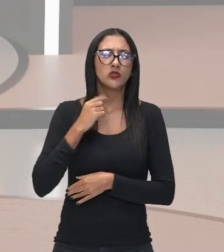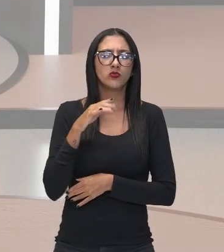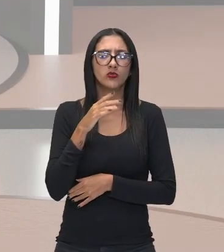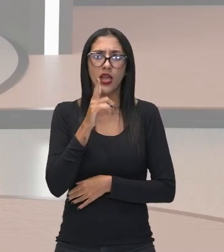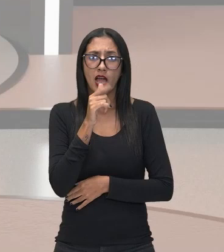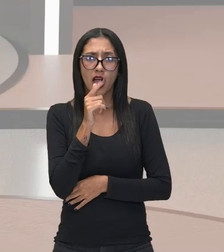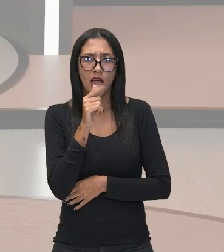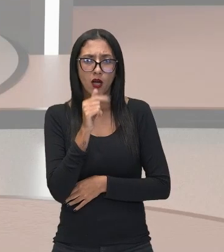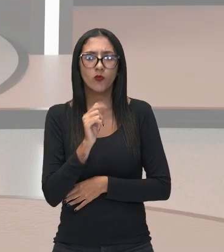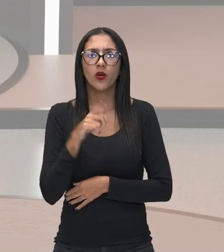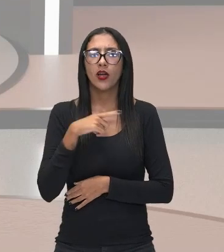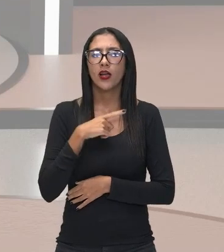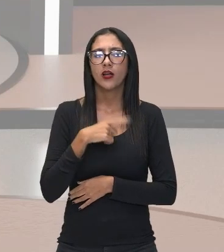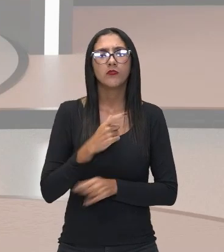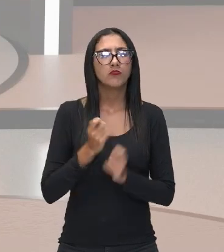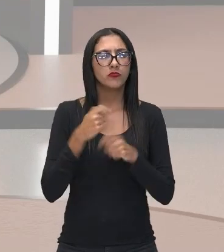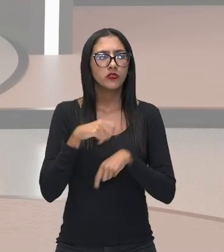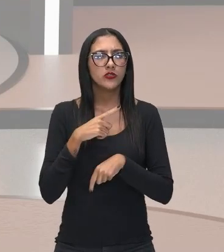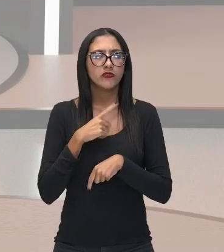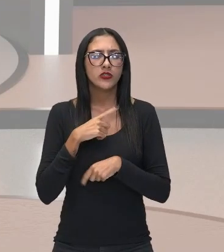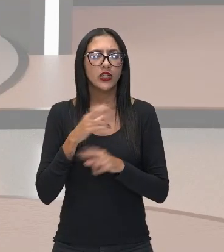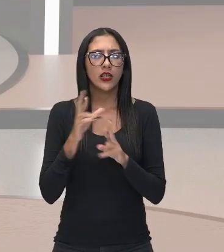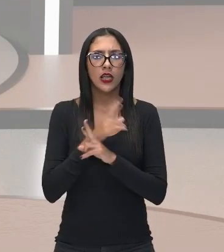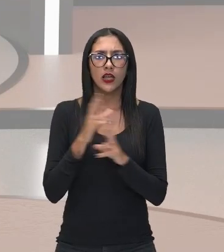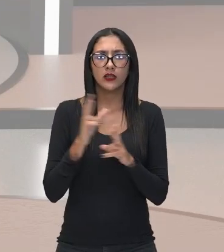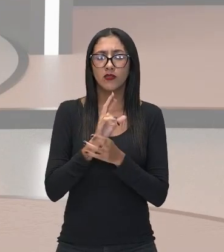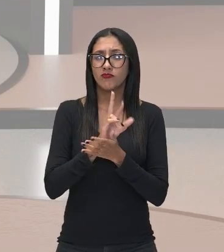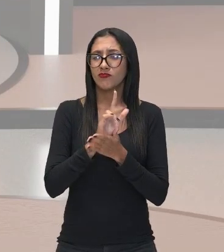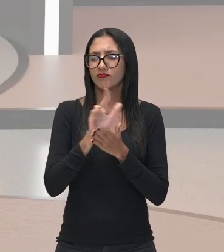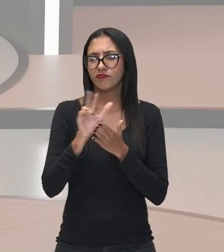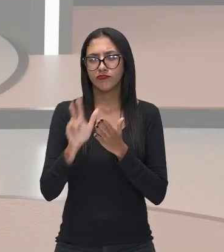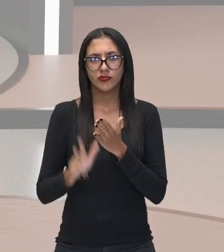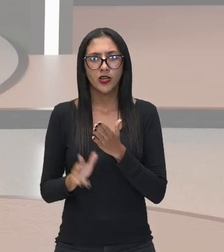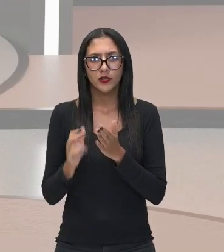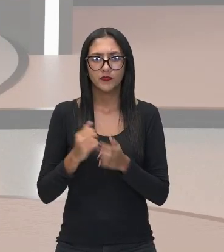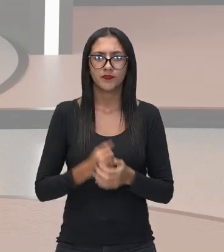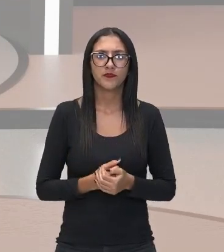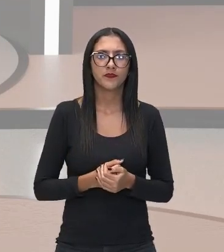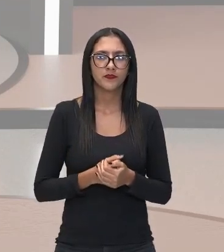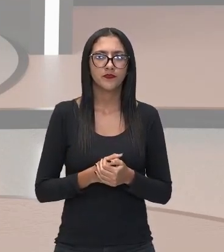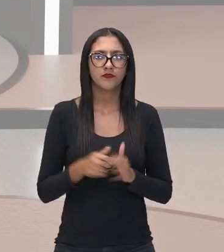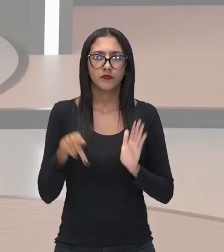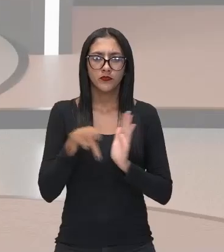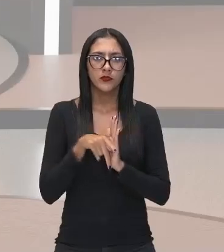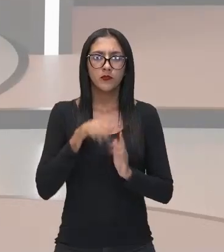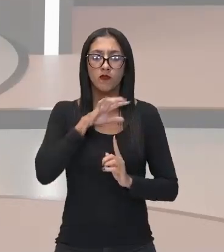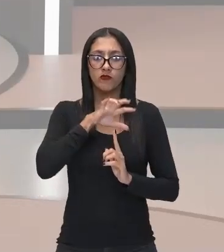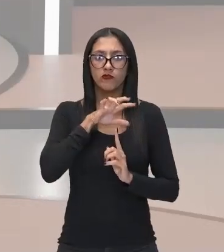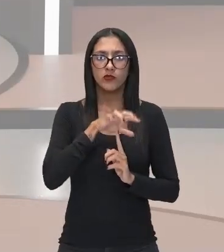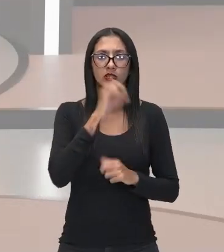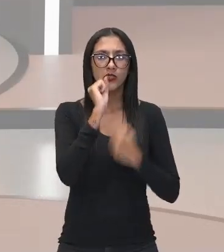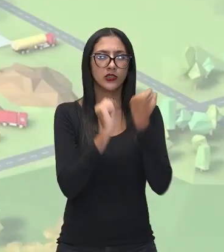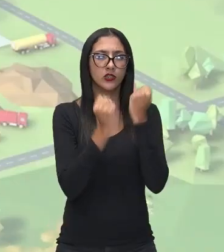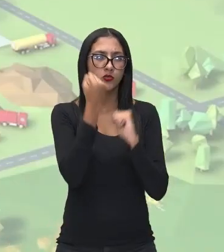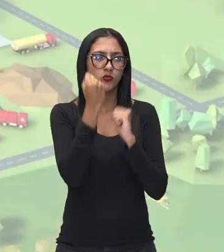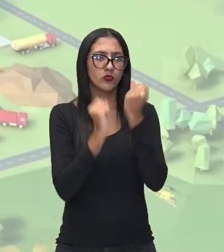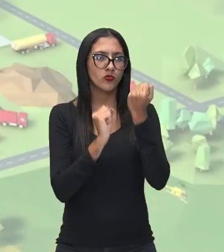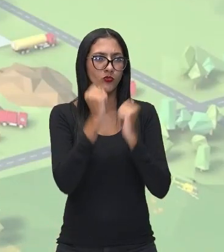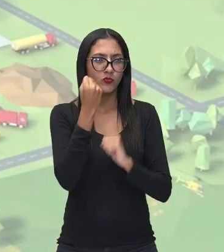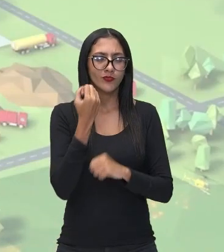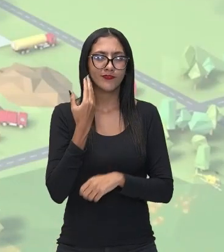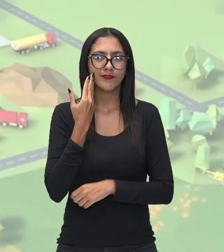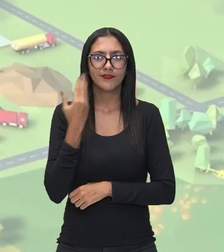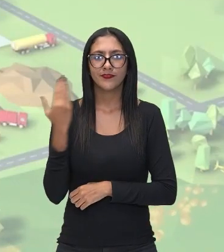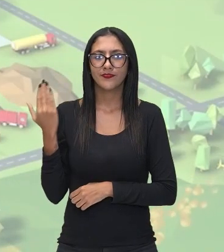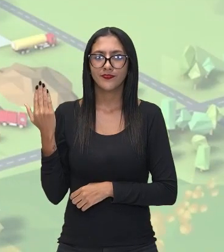né, decorrente, né, de várias causas, né? Nós temos a poluição industrial, como nós podemos acompanhar nesta